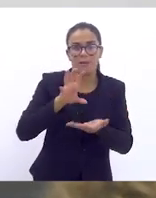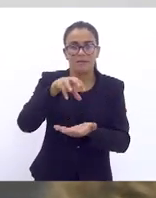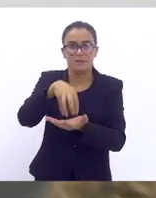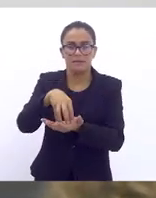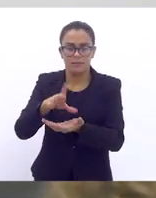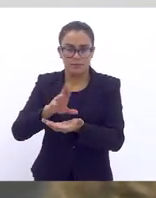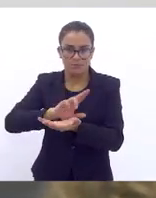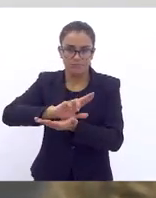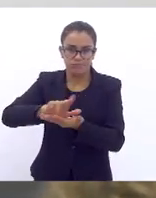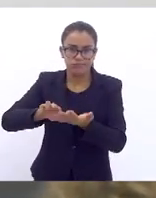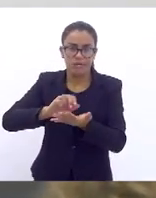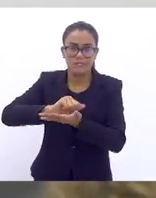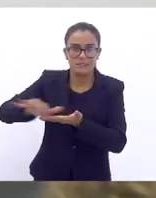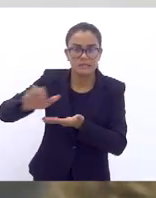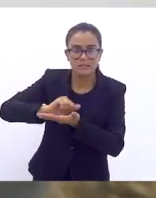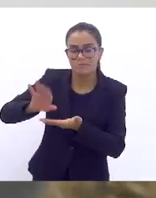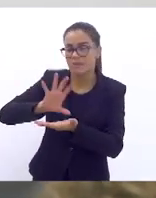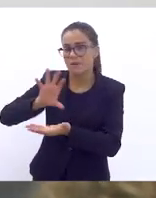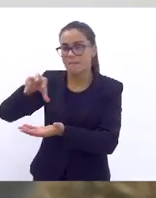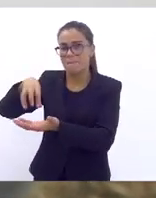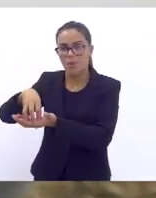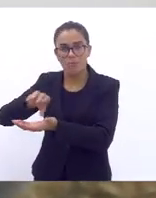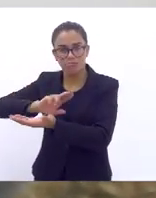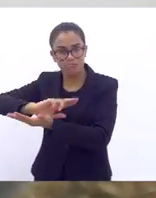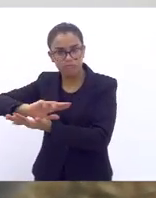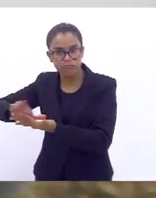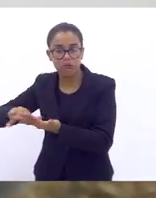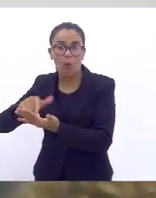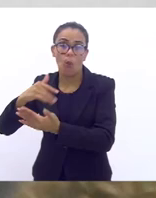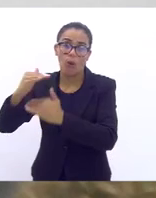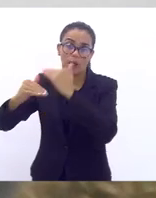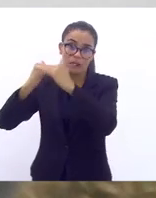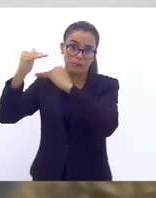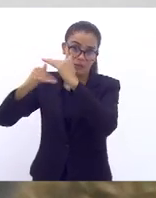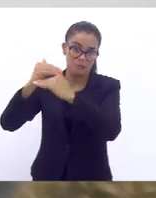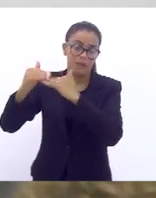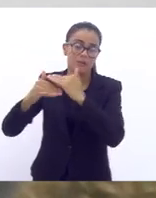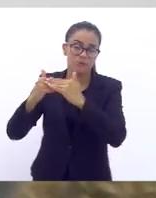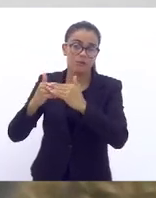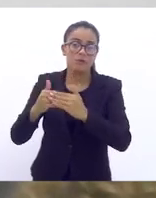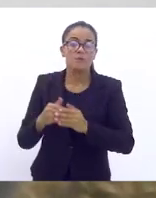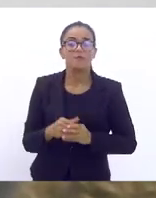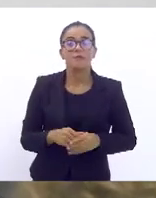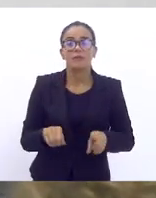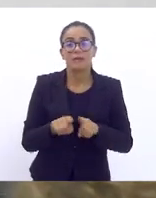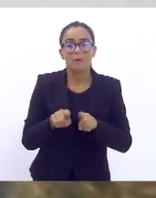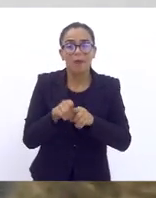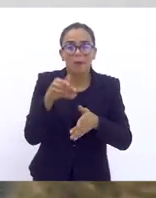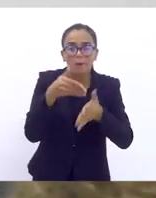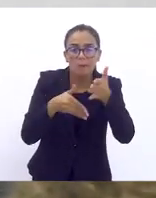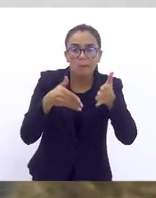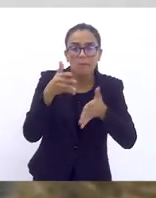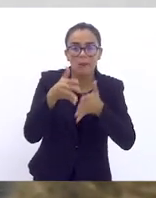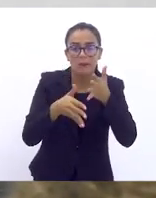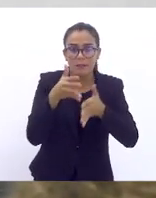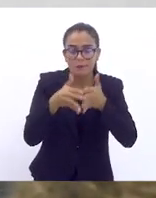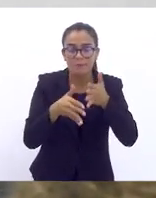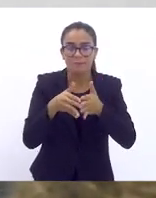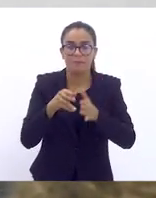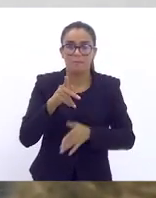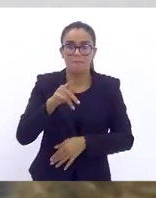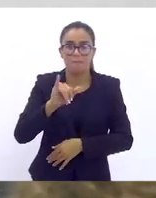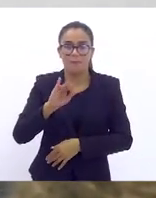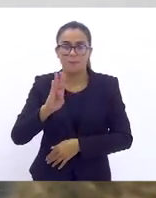nas despesas de Capital a gente teriam com um crescimento de 14% e o impacto no PIB Fluminense